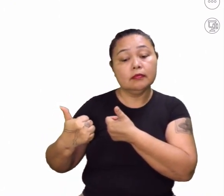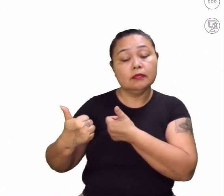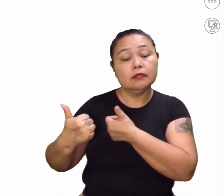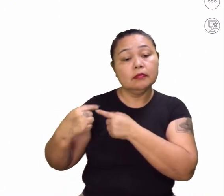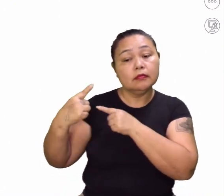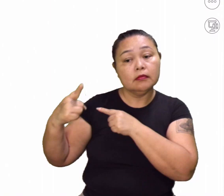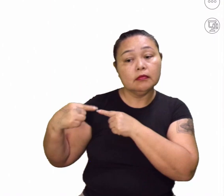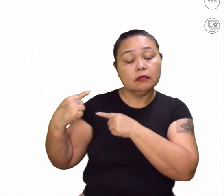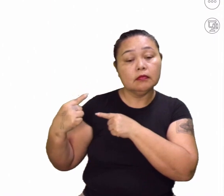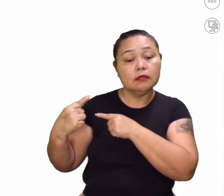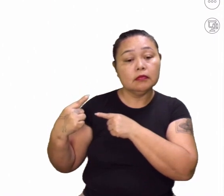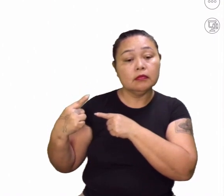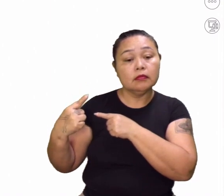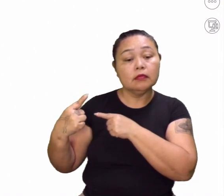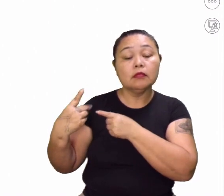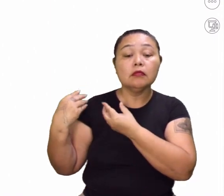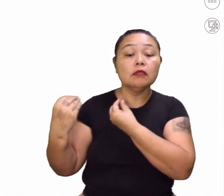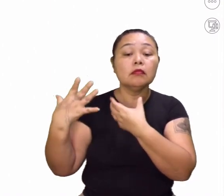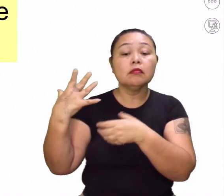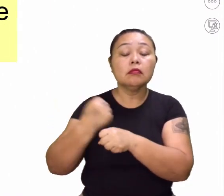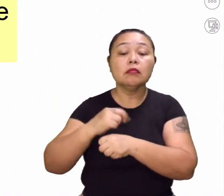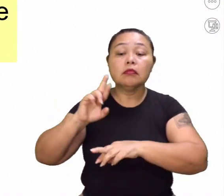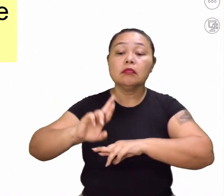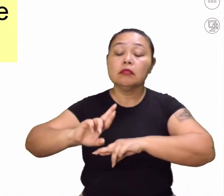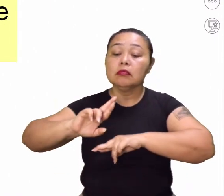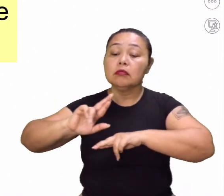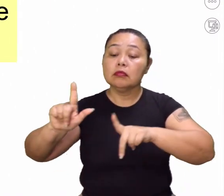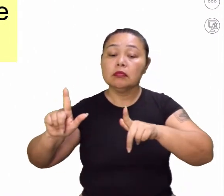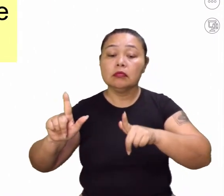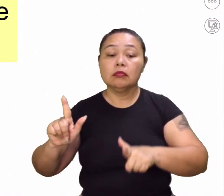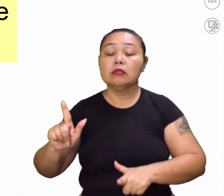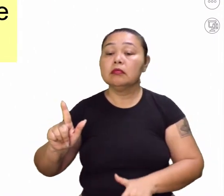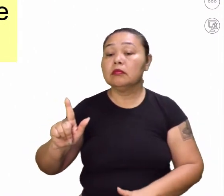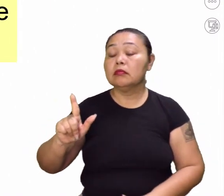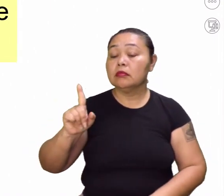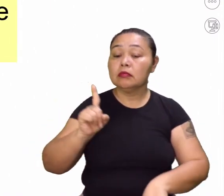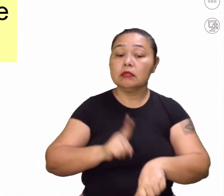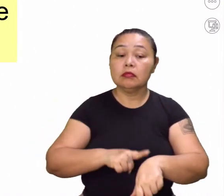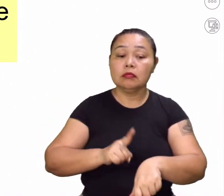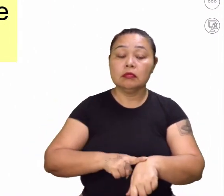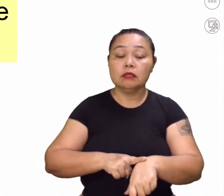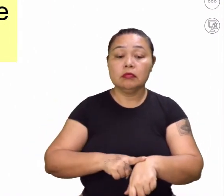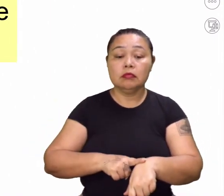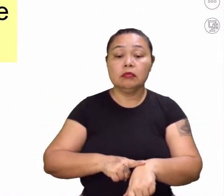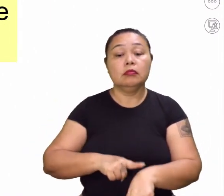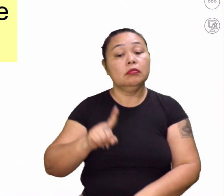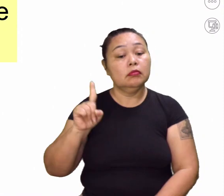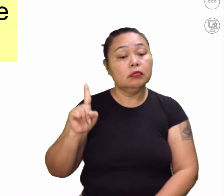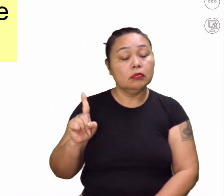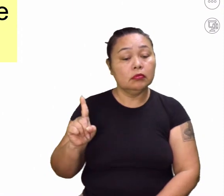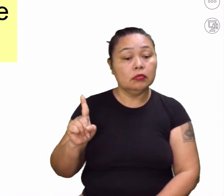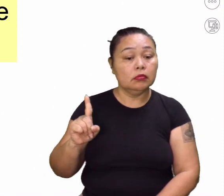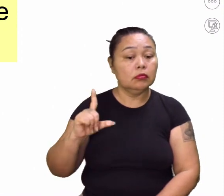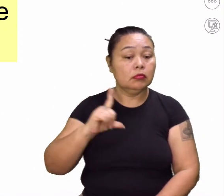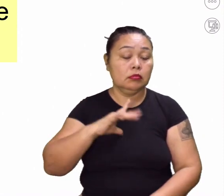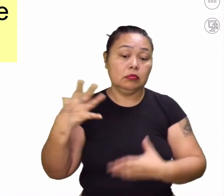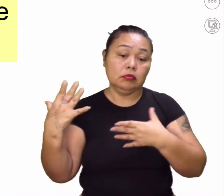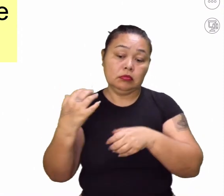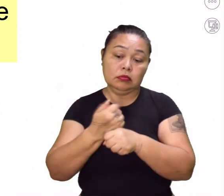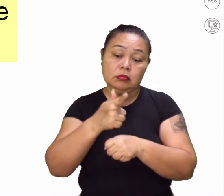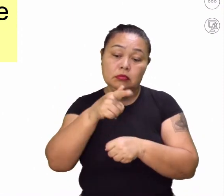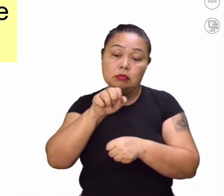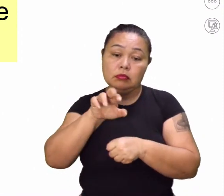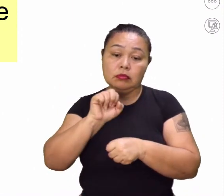só, avançando. Como calcular diferenças de horas? A gente vai somar